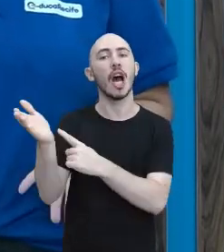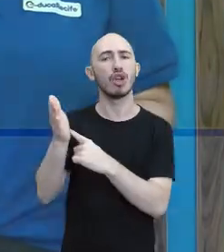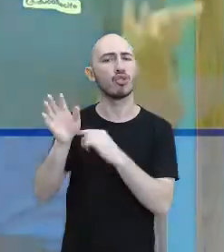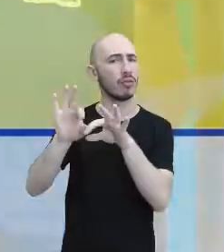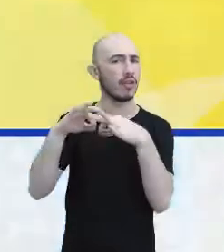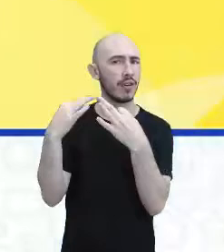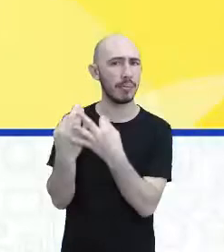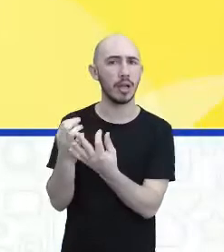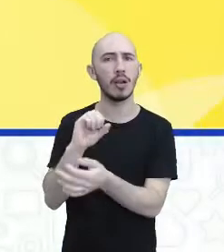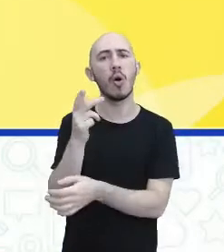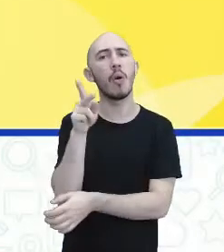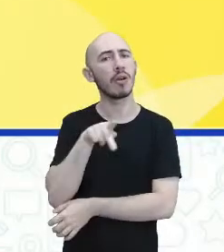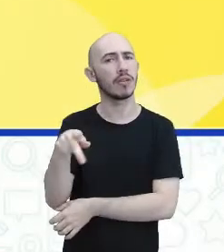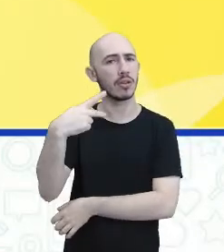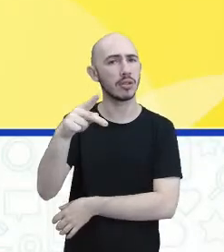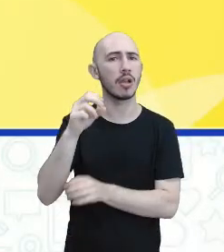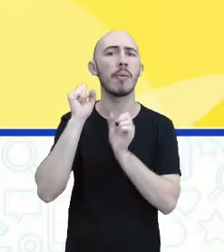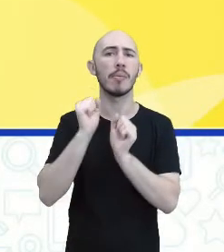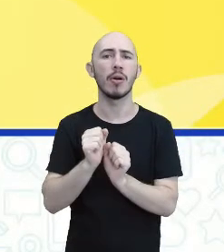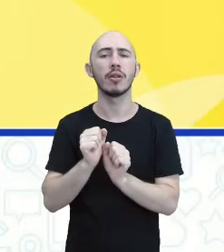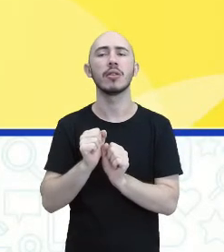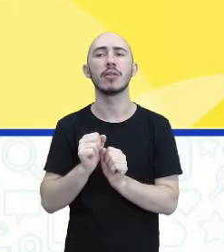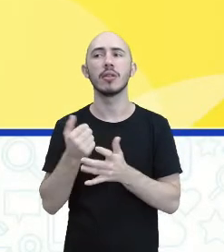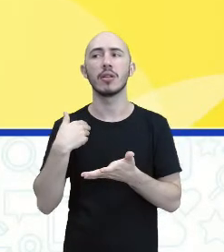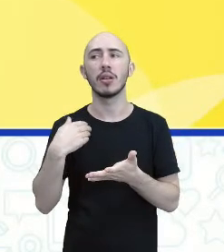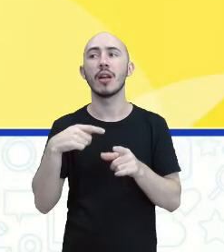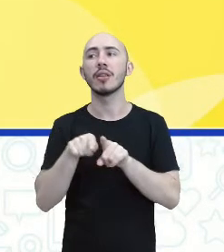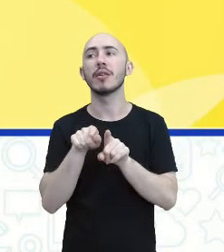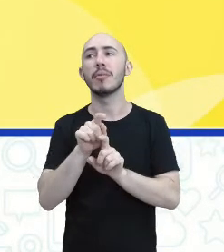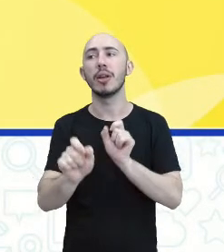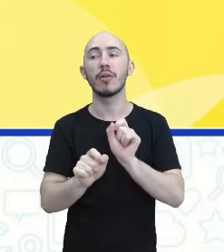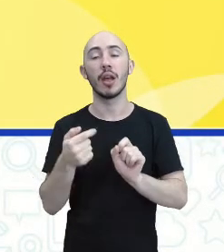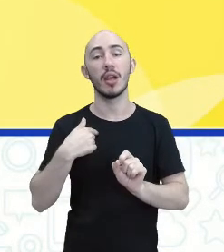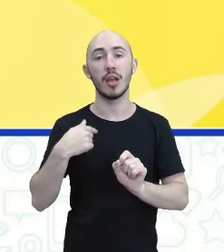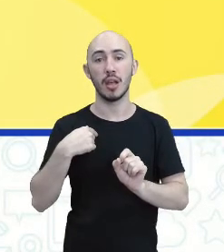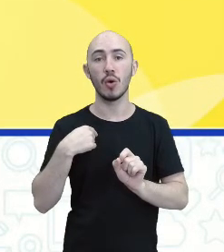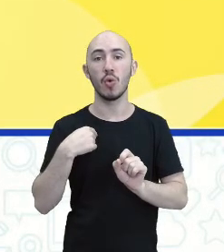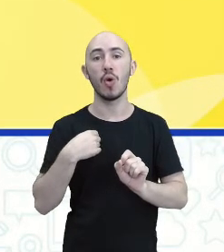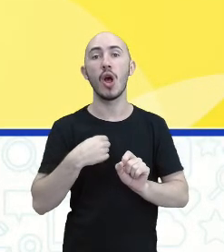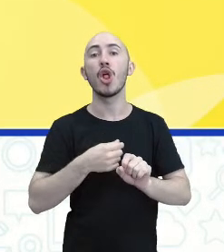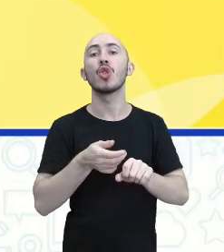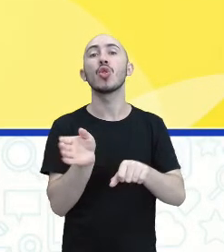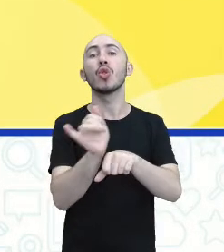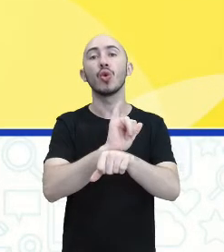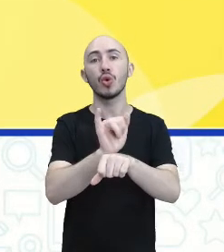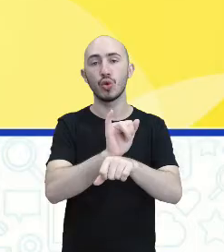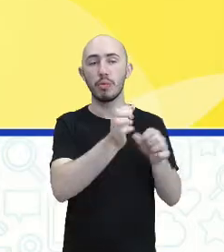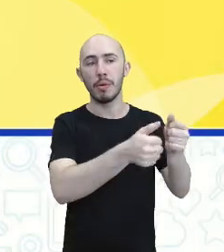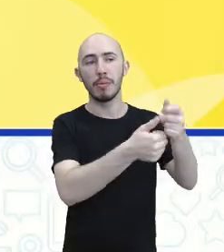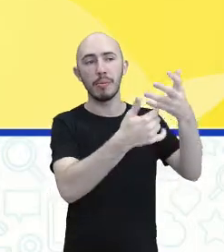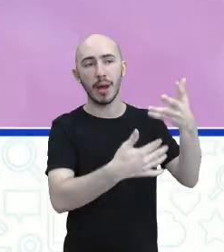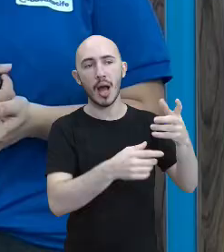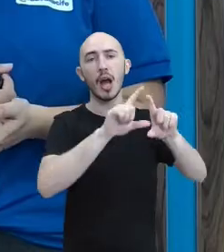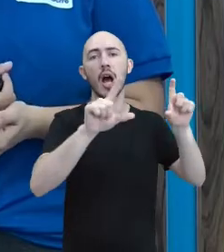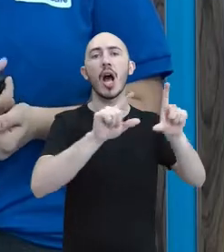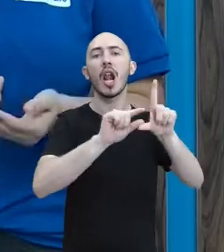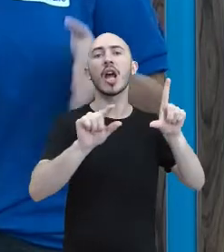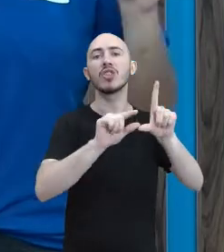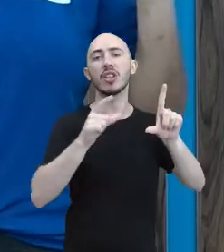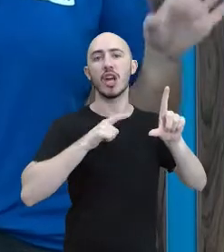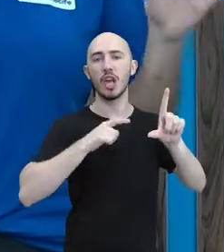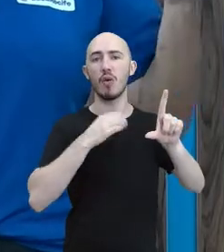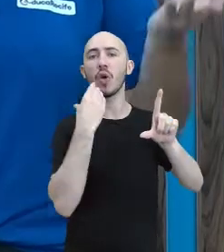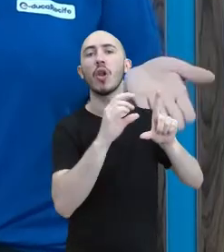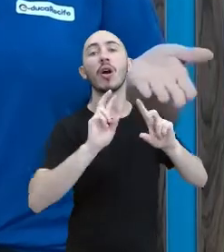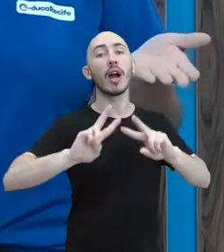professores. E se quiserem, compartilhem comigo no formulário que eu vou deixar na descrição do vídeo quando for para o YouTube, tá?